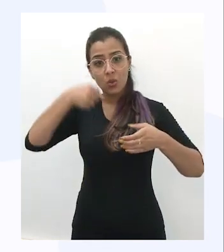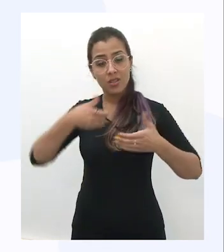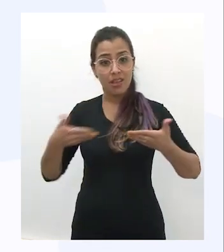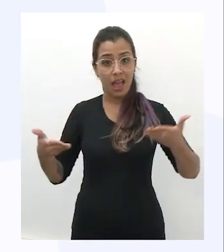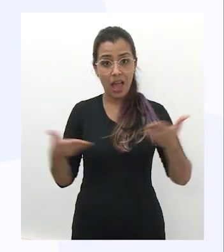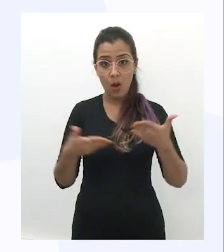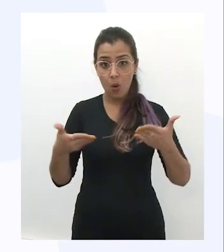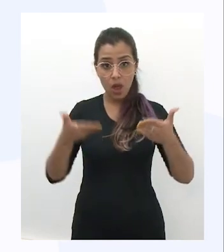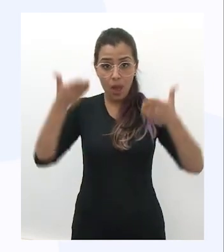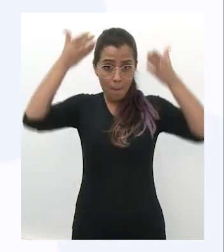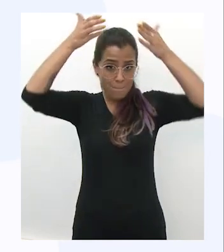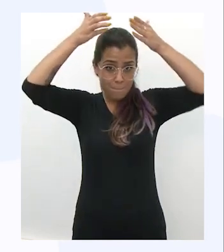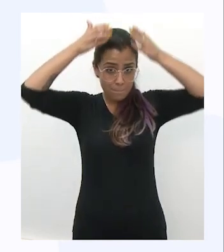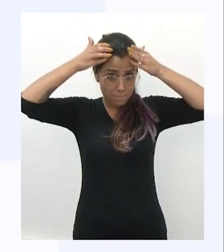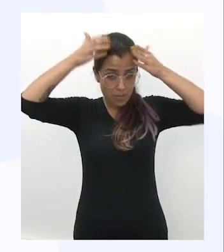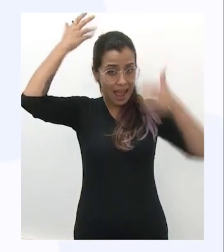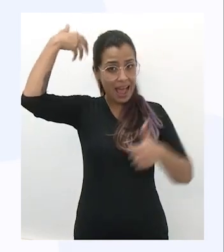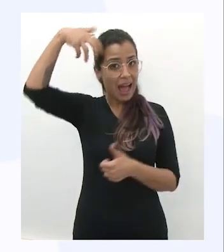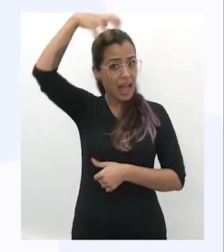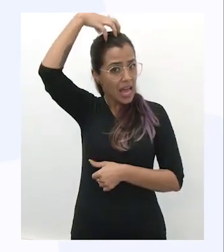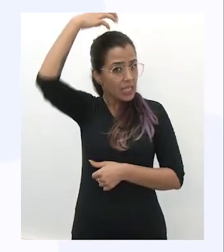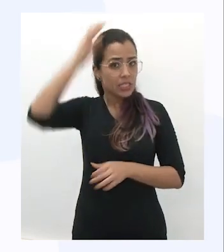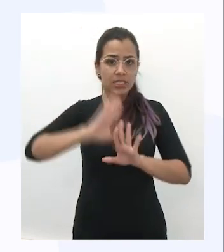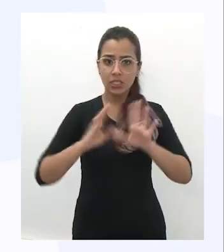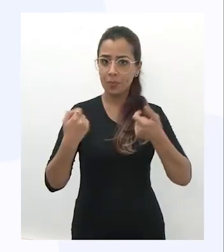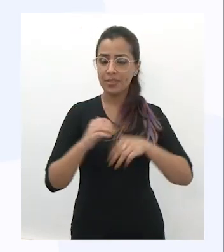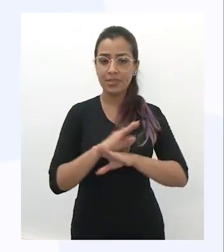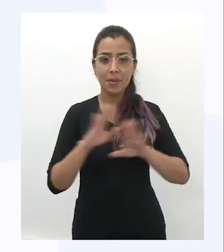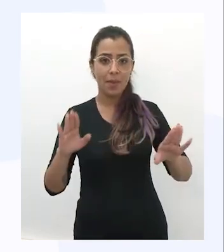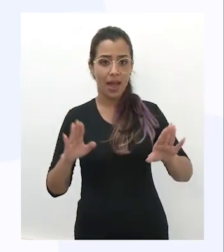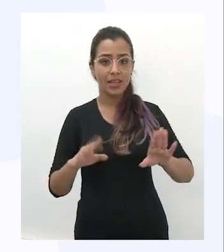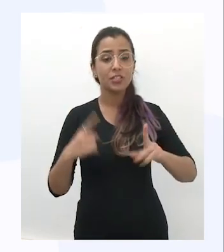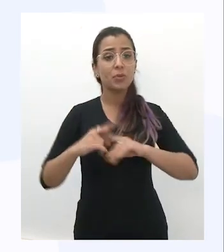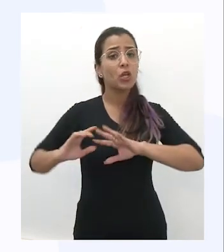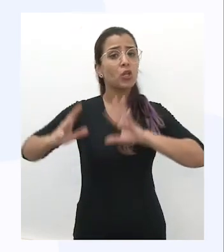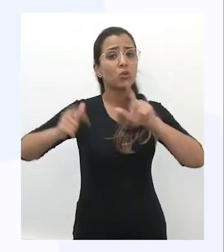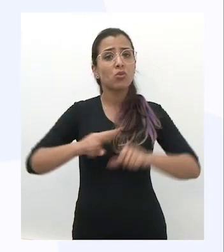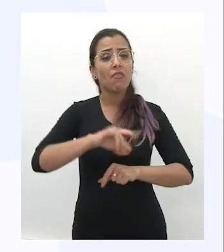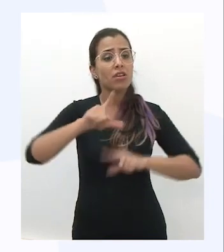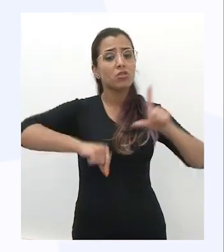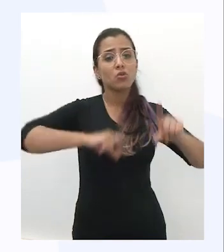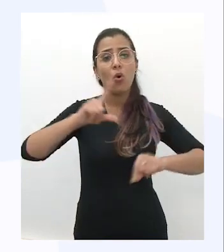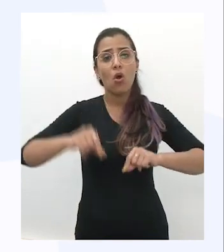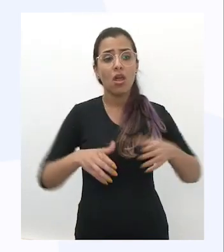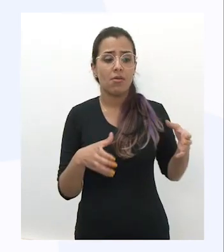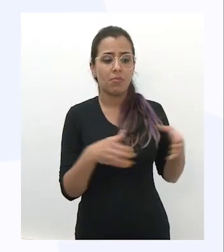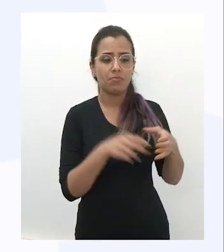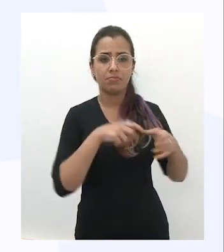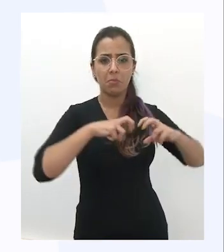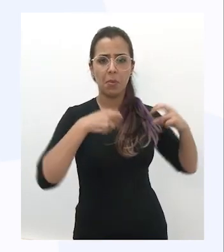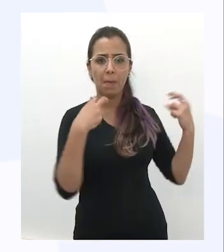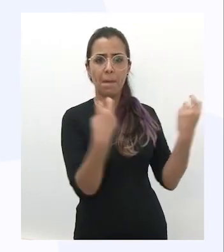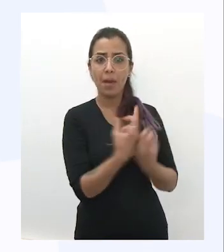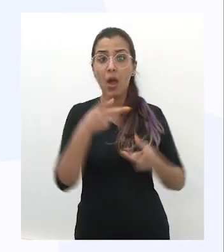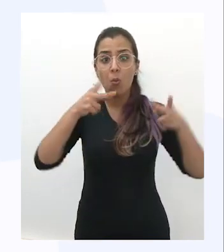de um monarca, de um rei para decidir, porque tudo será decidido dentro da Cúria, onde tem esse conselho, essa assembleia. Vocês estão percebendo?